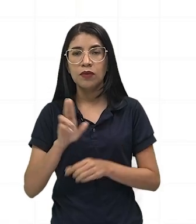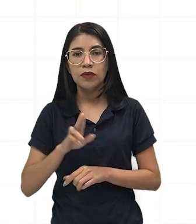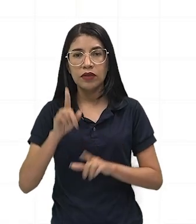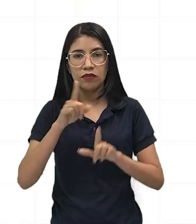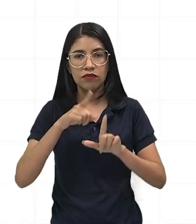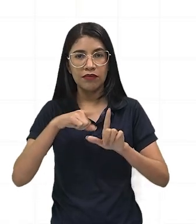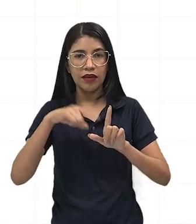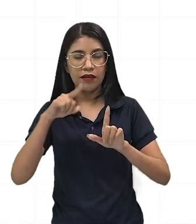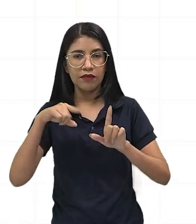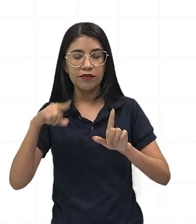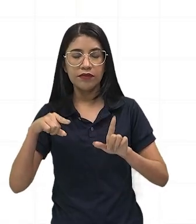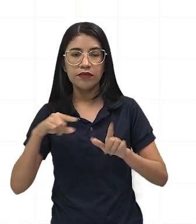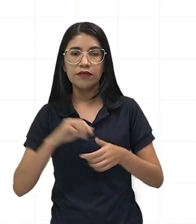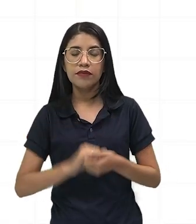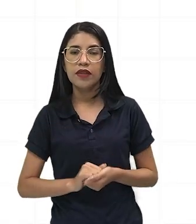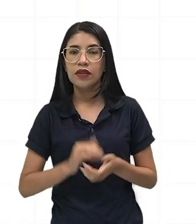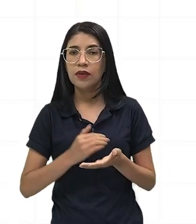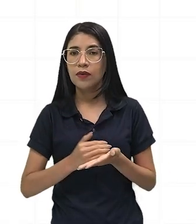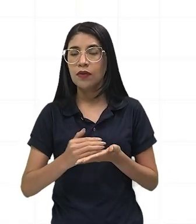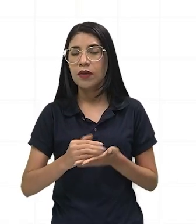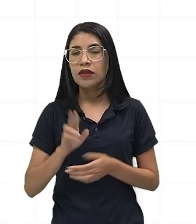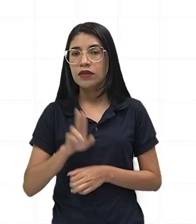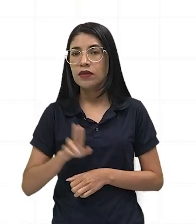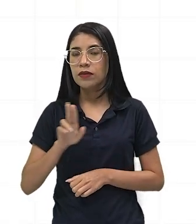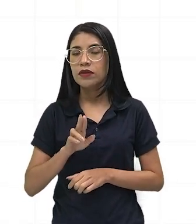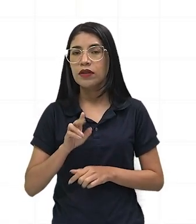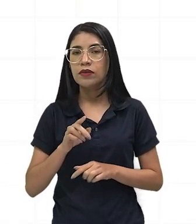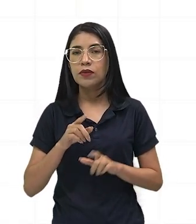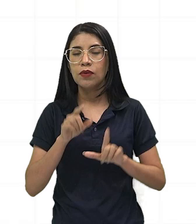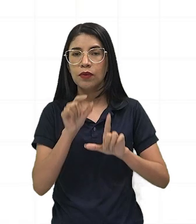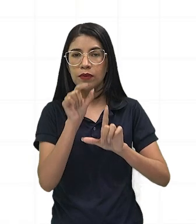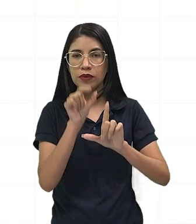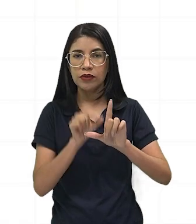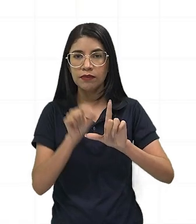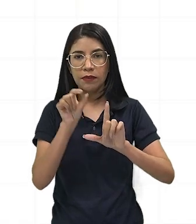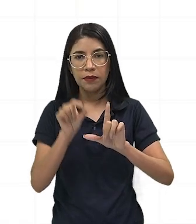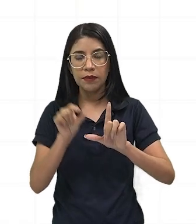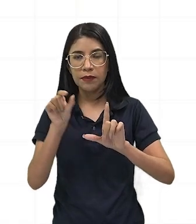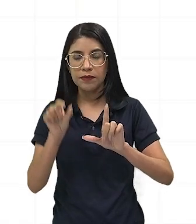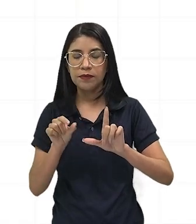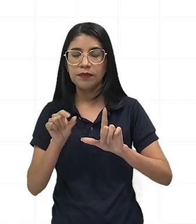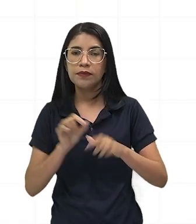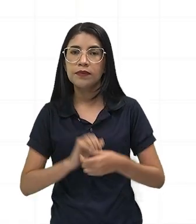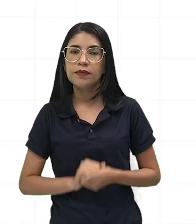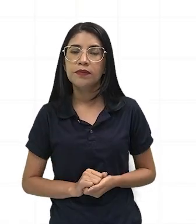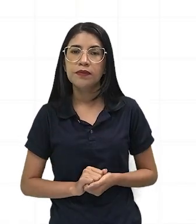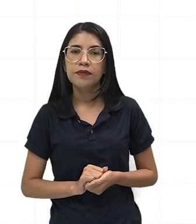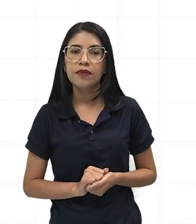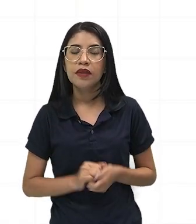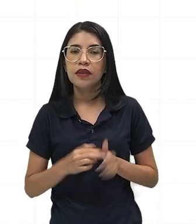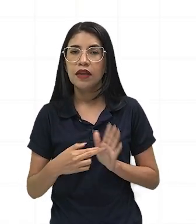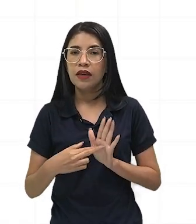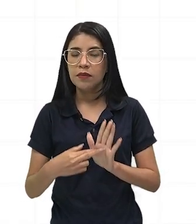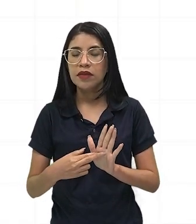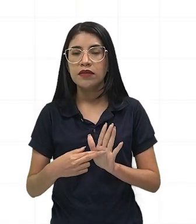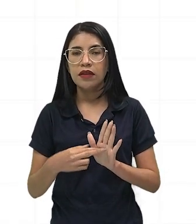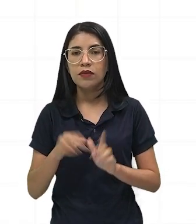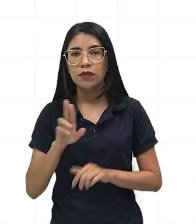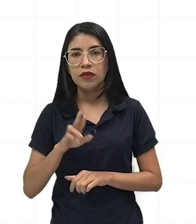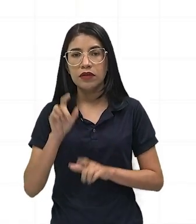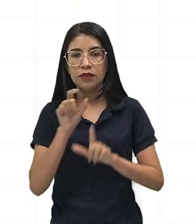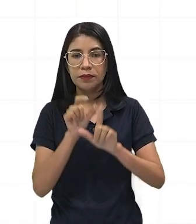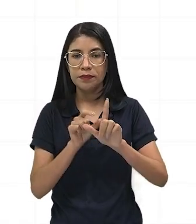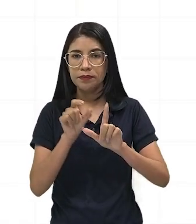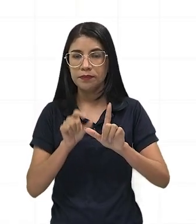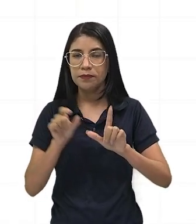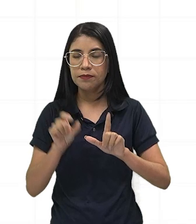gráficos, né? Então vamos começar aqui, ó, com o gráfico de barras. Então tá pedindo aí para representar no gráfico de barras.